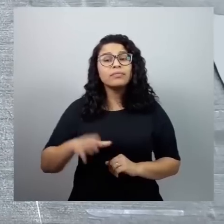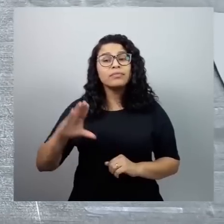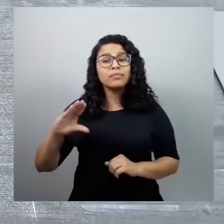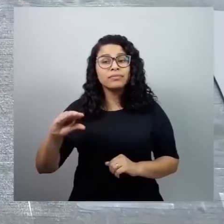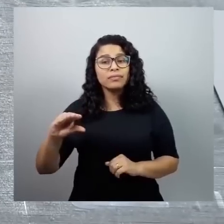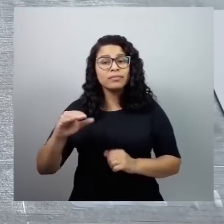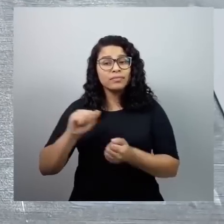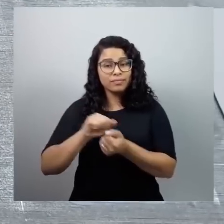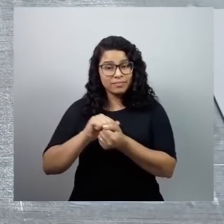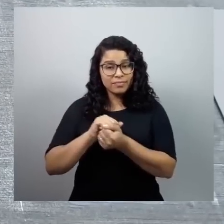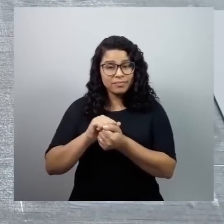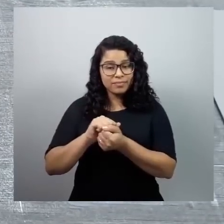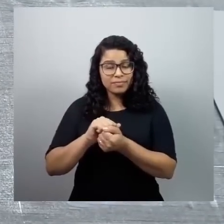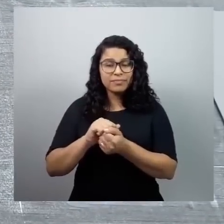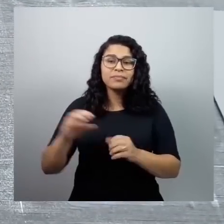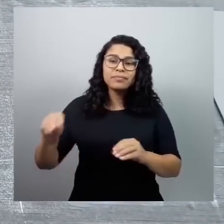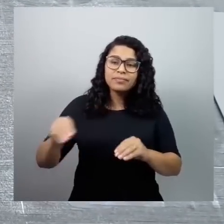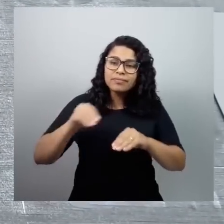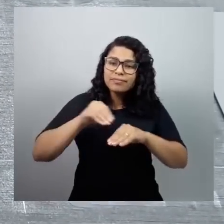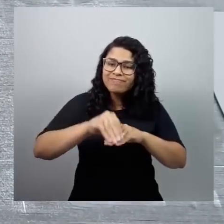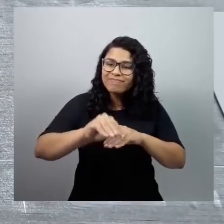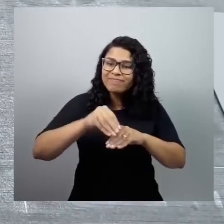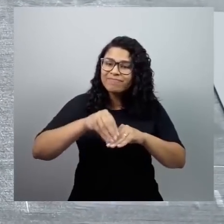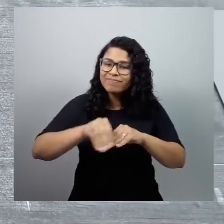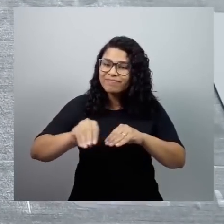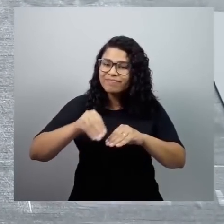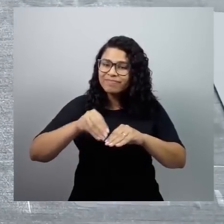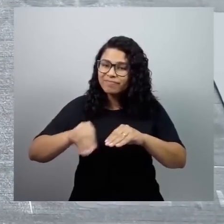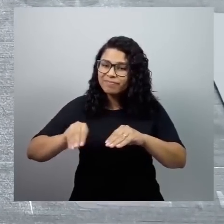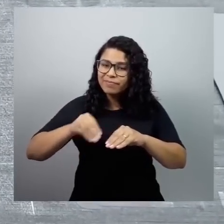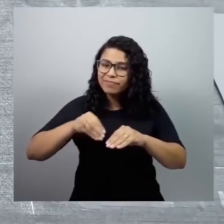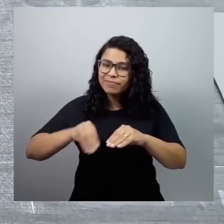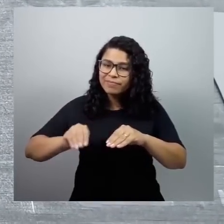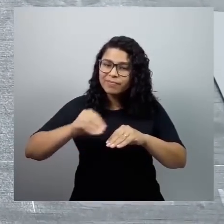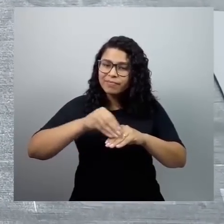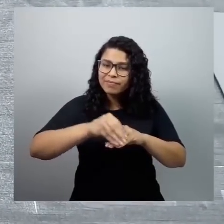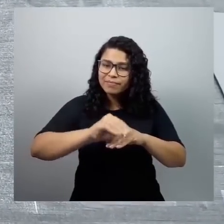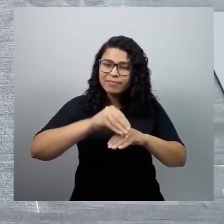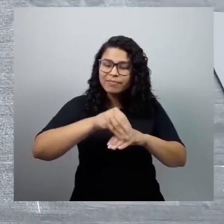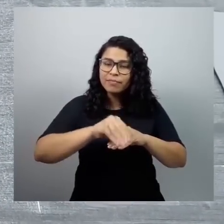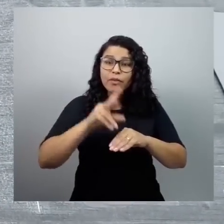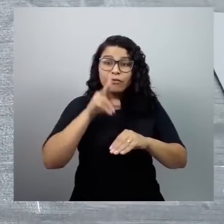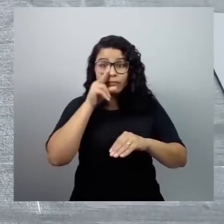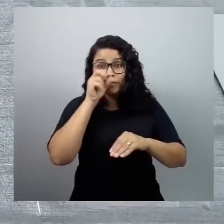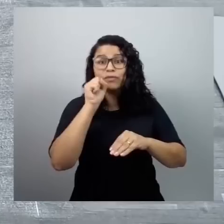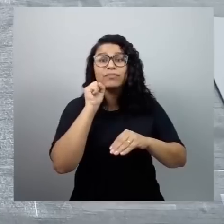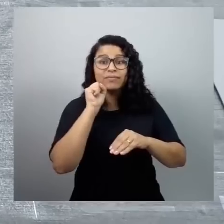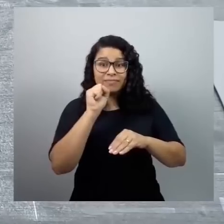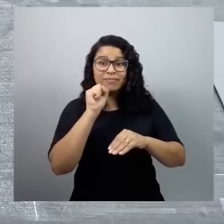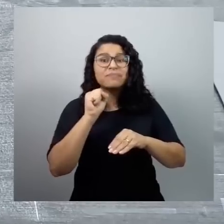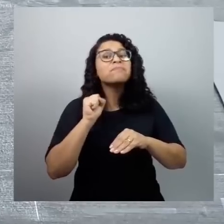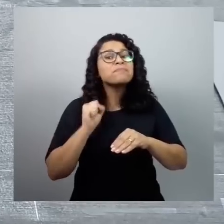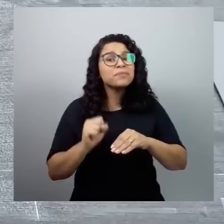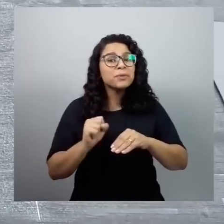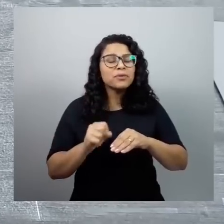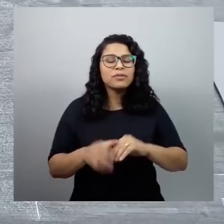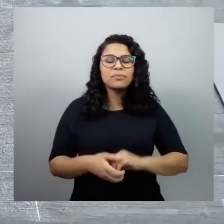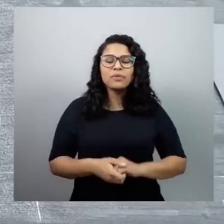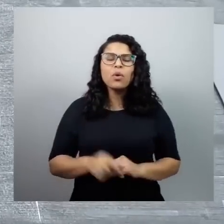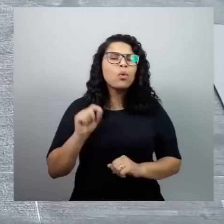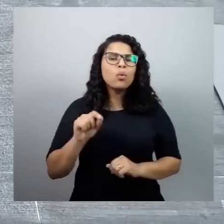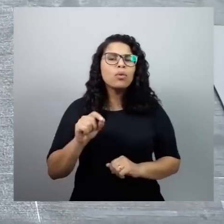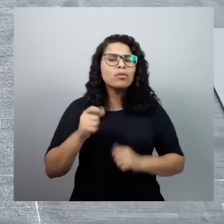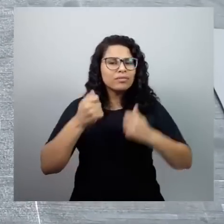aperta, olha, bem firme. Tá vendo, olha? dentro para fora. O que, que eu